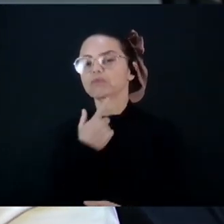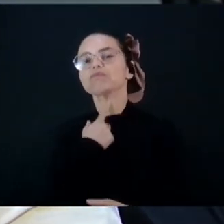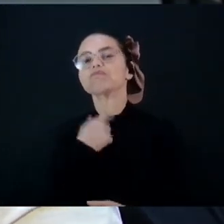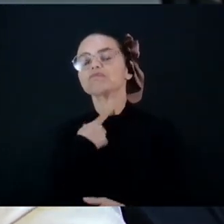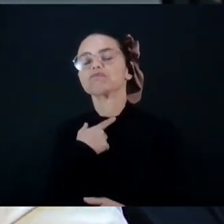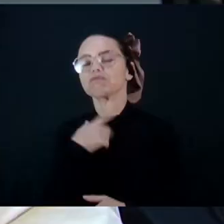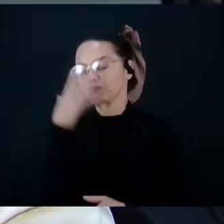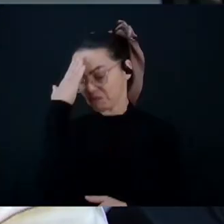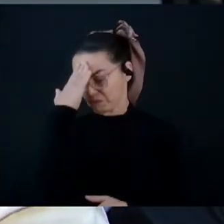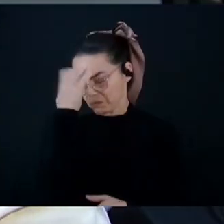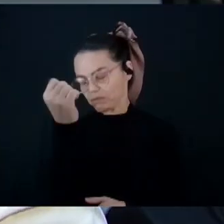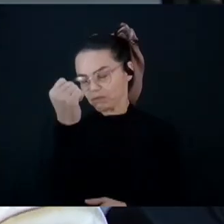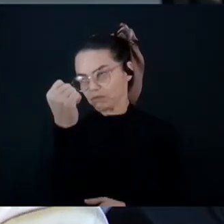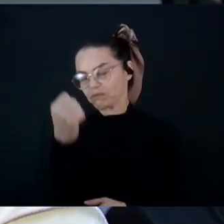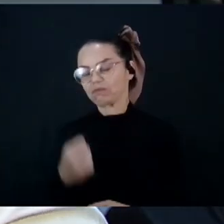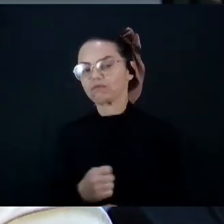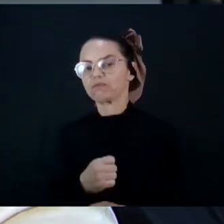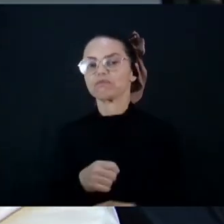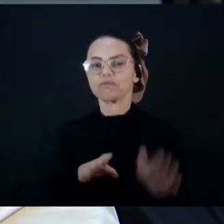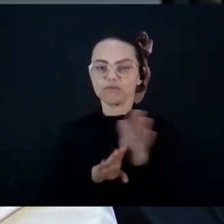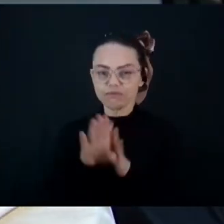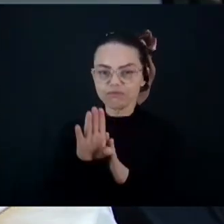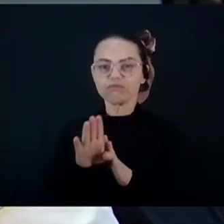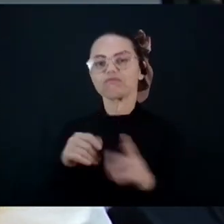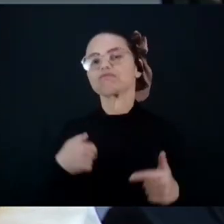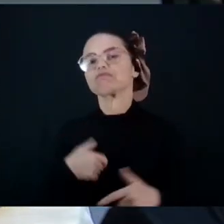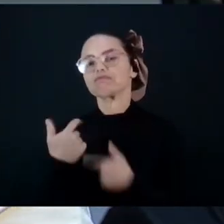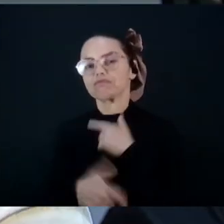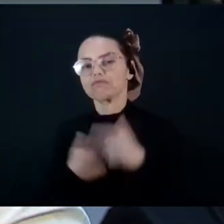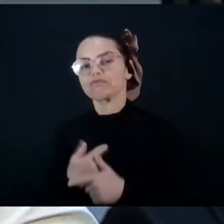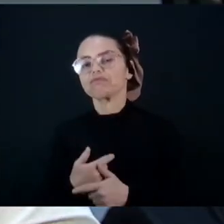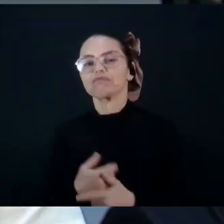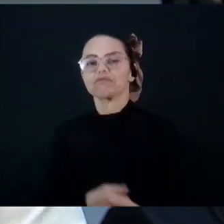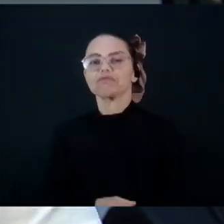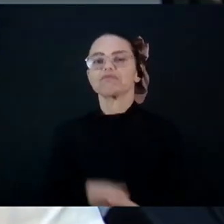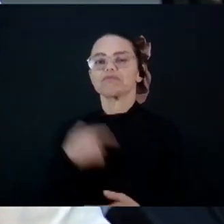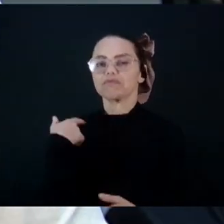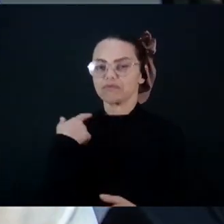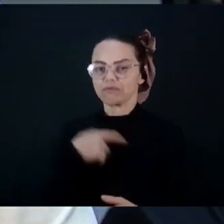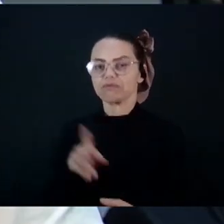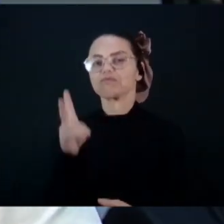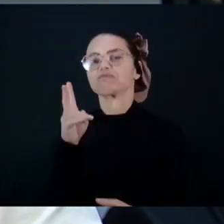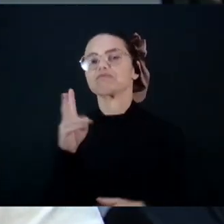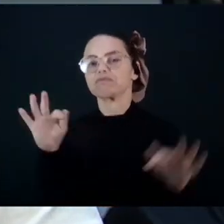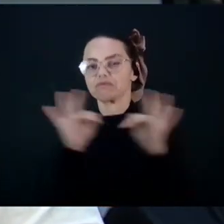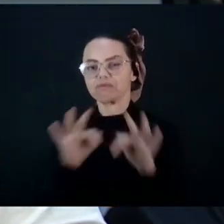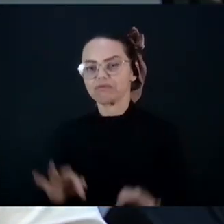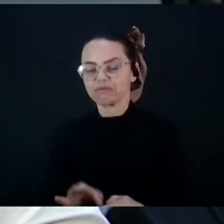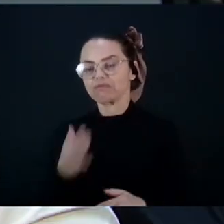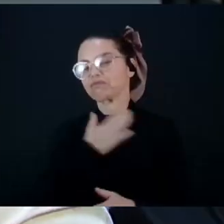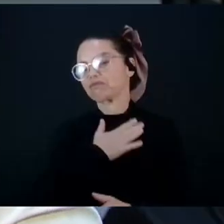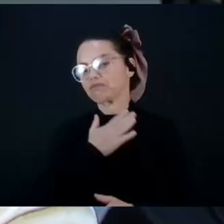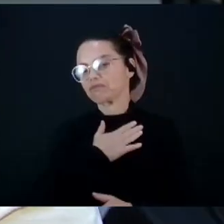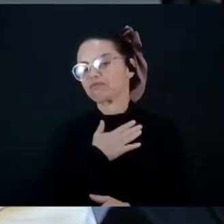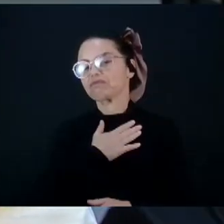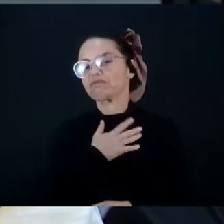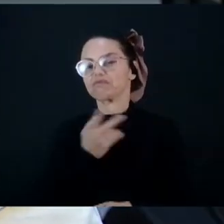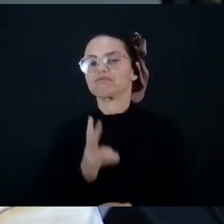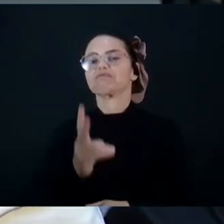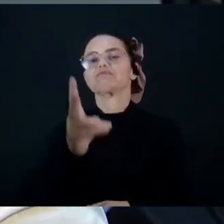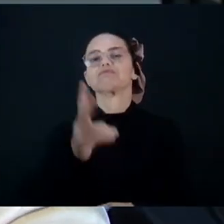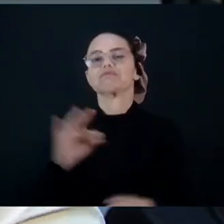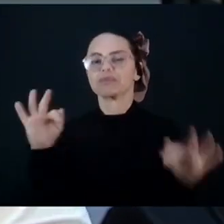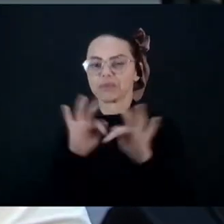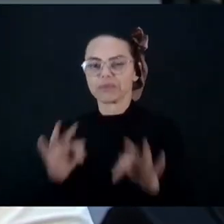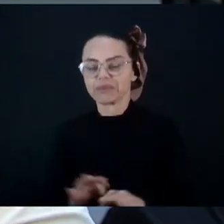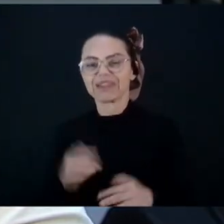grande no trabalho de vocês aqui na Câmara, na sua carreira, e que vocês sejam tão felizes quanto eu fui e quanto eu sou. Porque a Câmara é